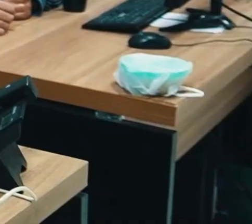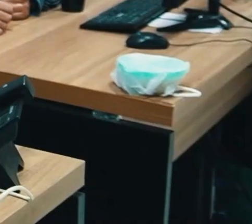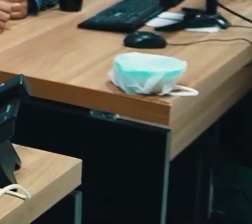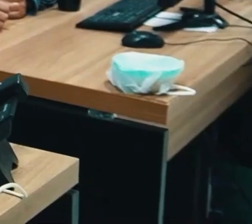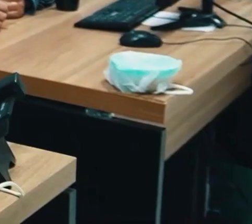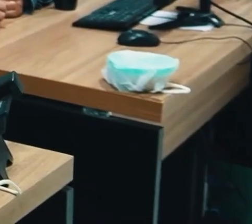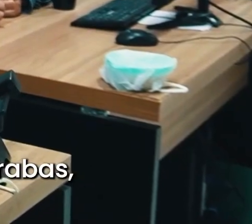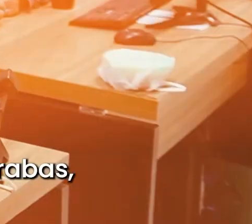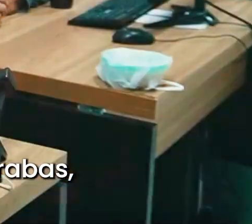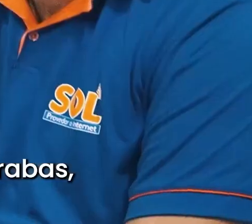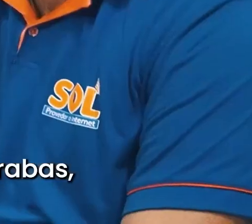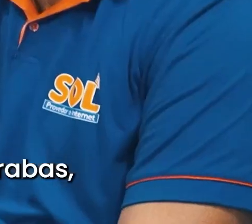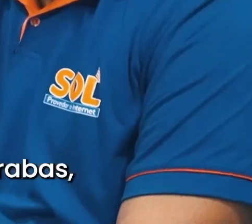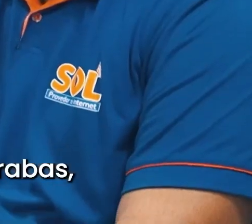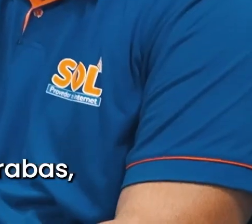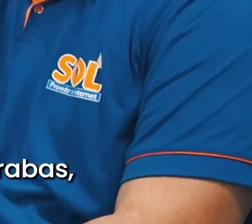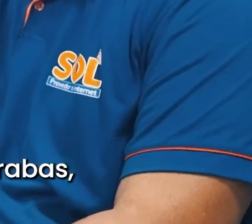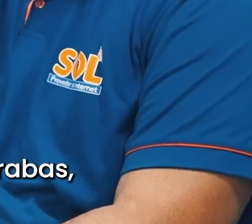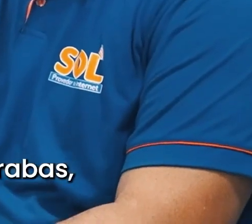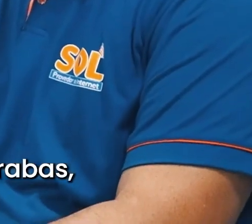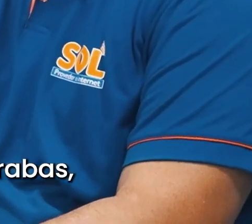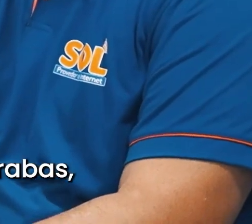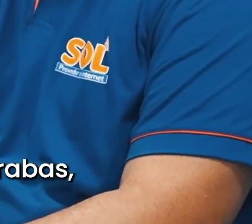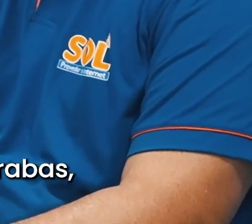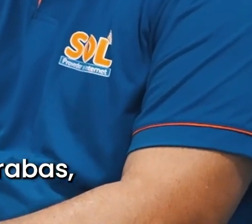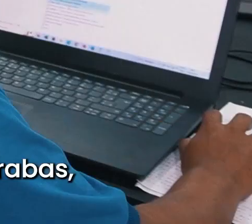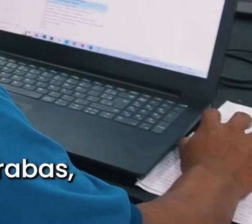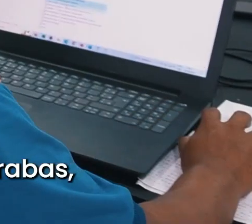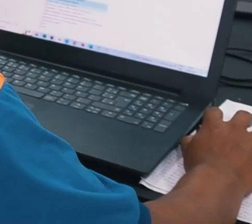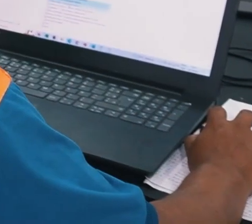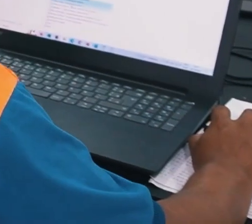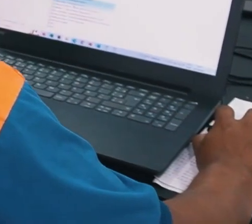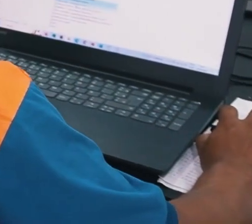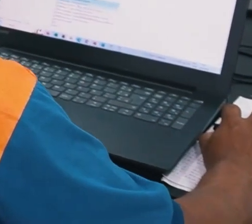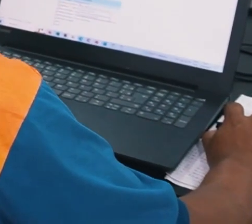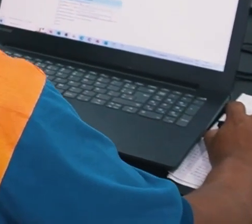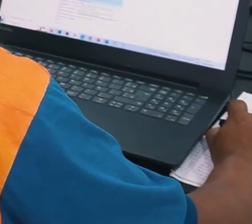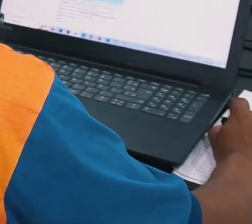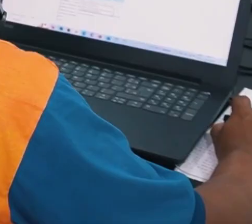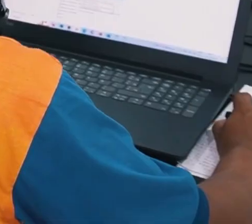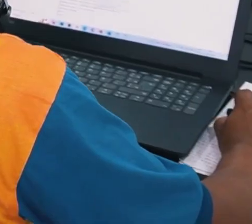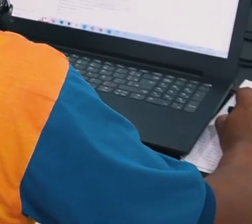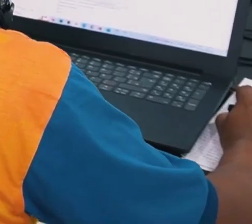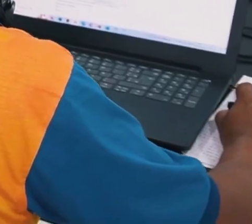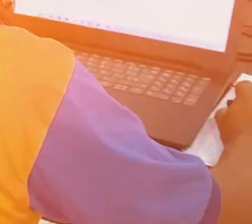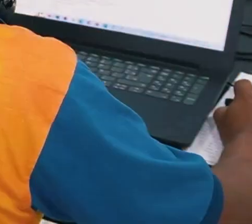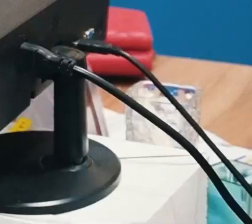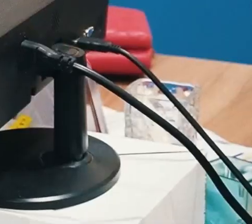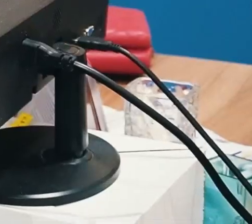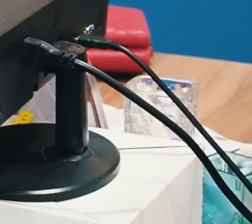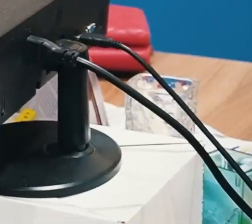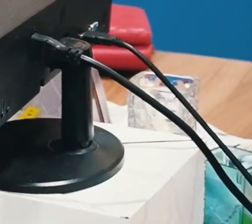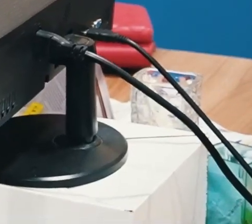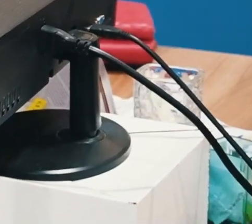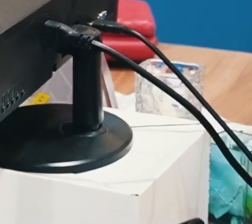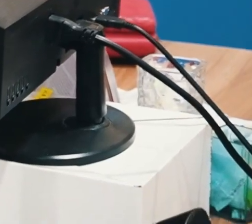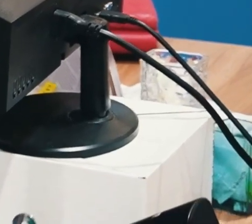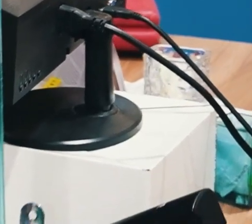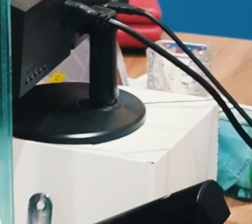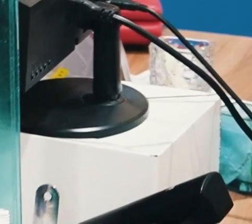Nossos funcionários, nascidos e criados em São João de Pirabas, são o coração pulsante do nosso